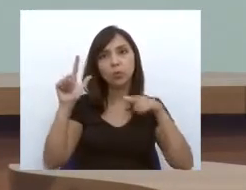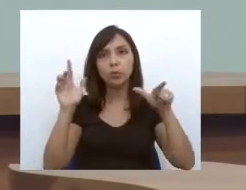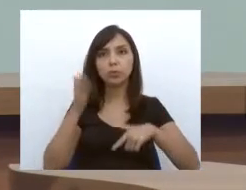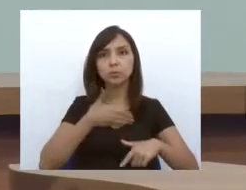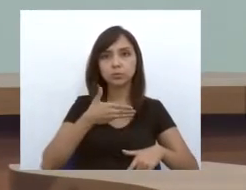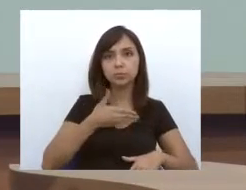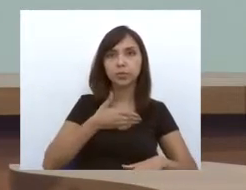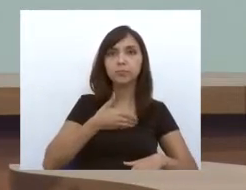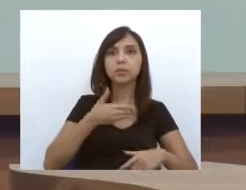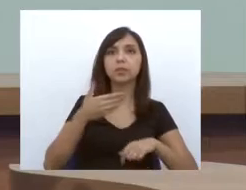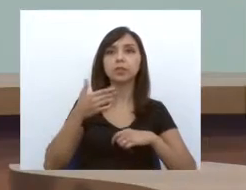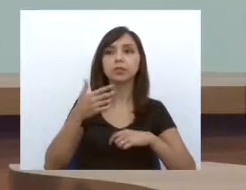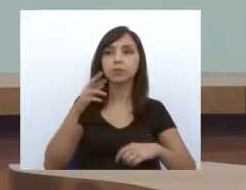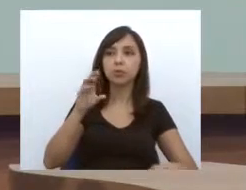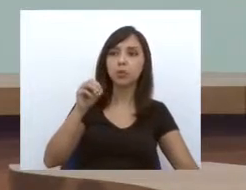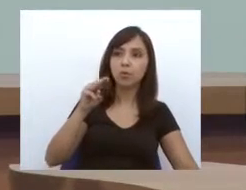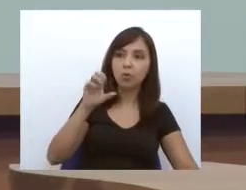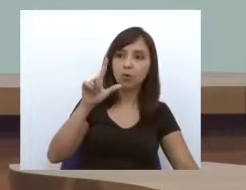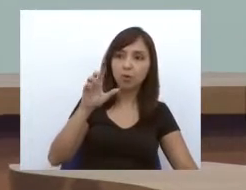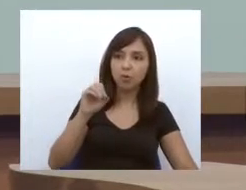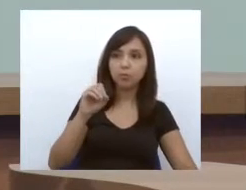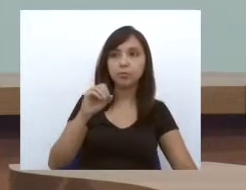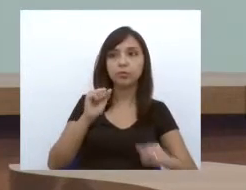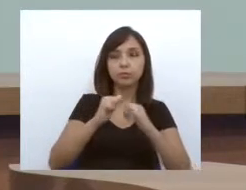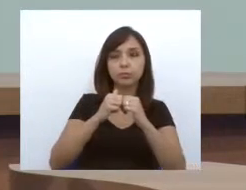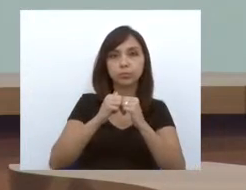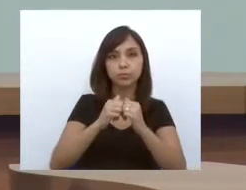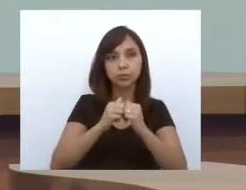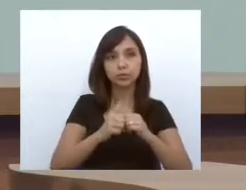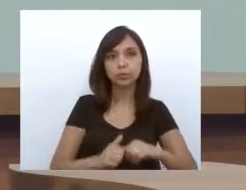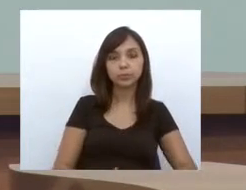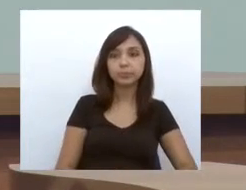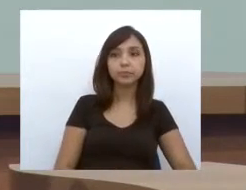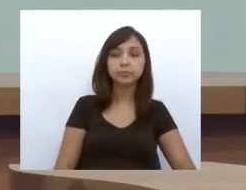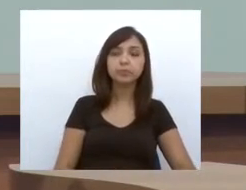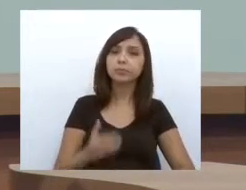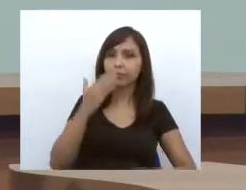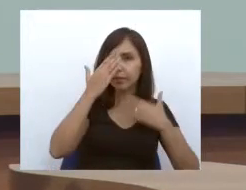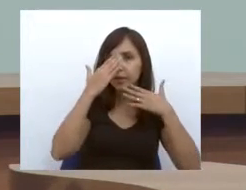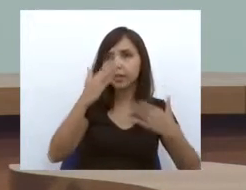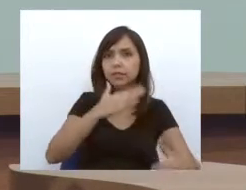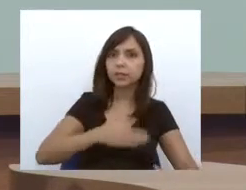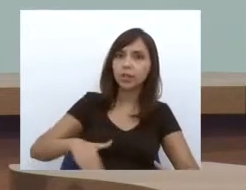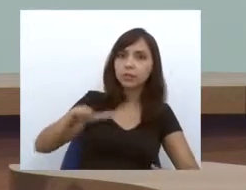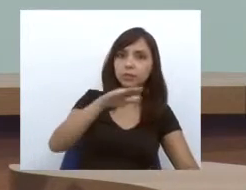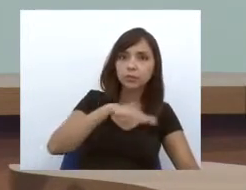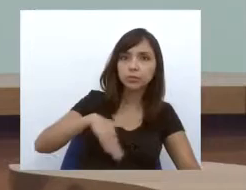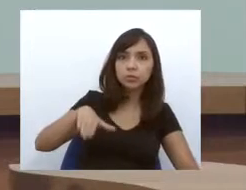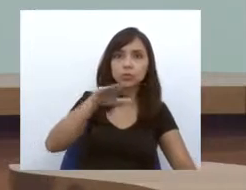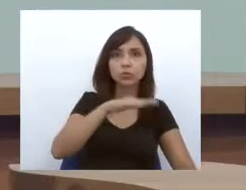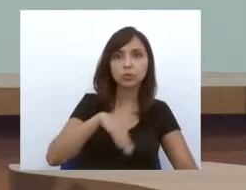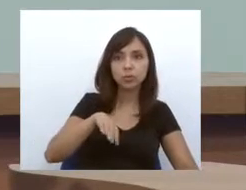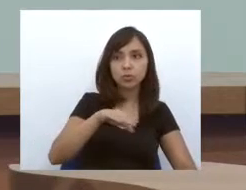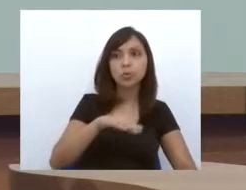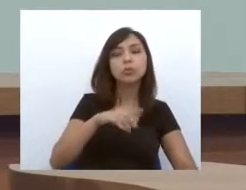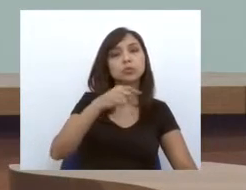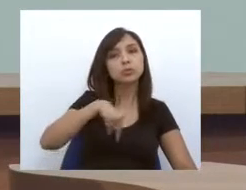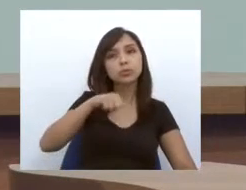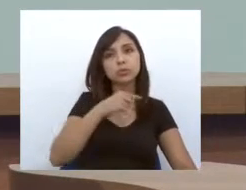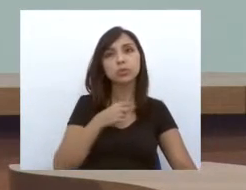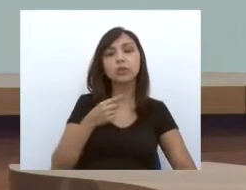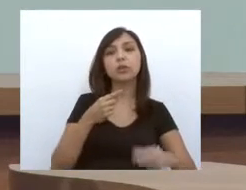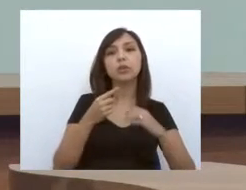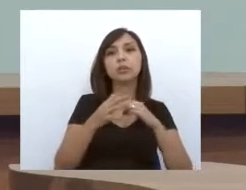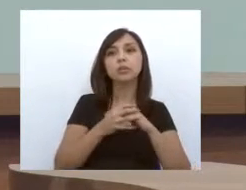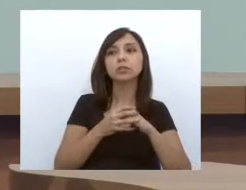colegas, professores, Rômulo e tal, que a gente militou na POSP. Eu agradeço a todos pela oportunidade da gente dar uma palavra aqui, embora